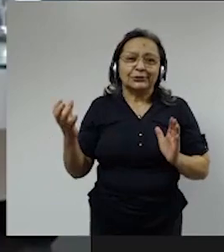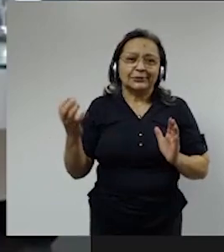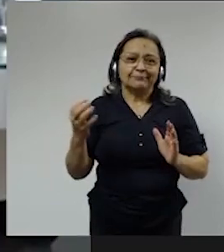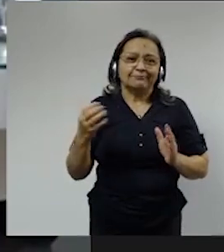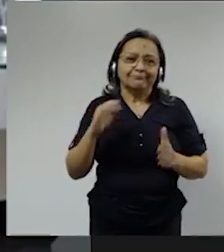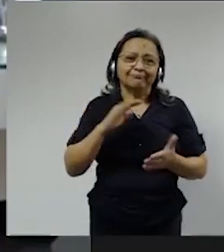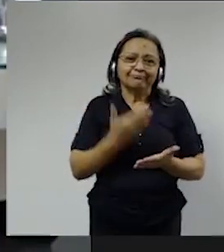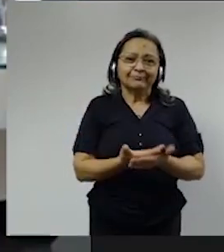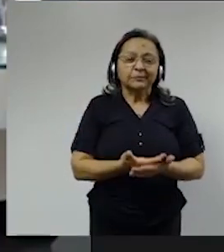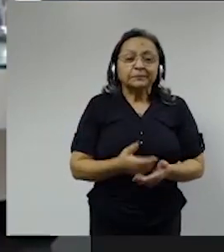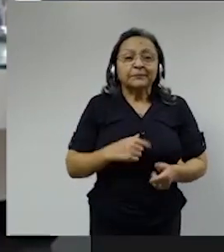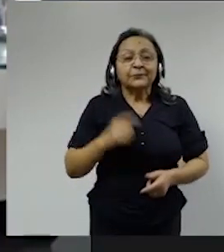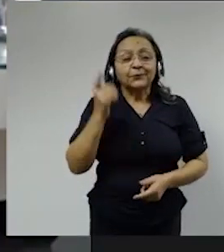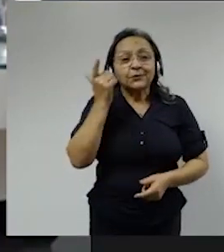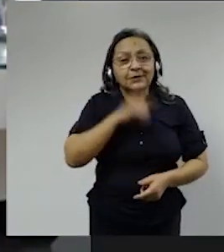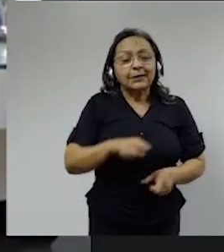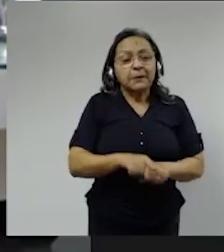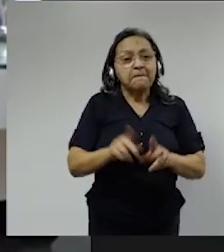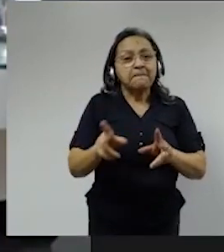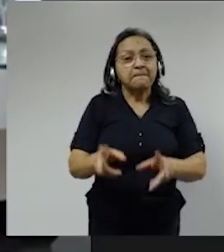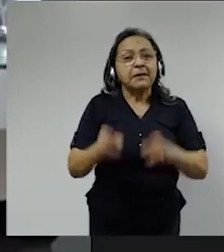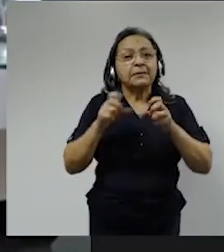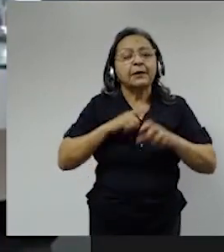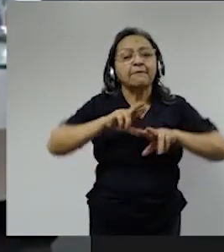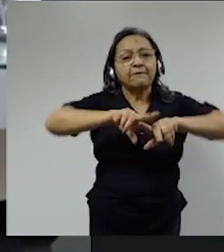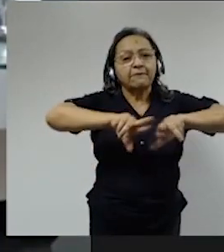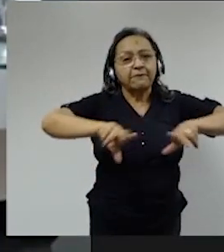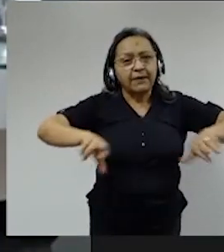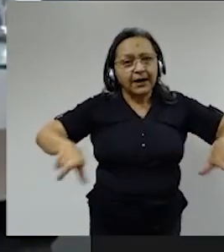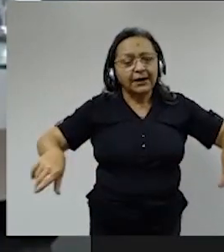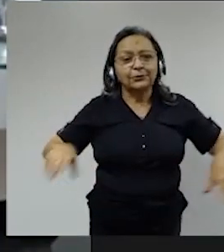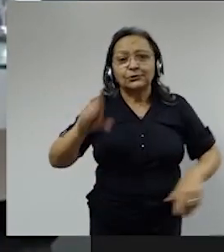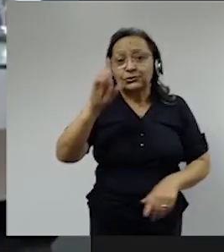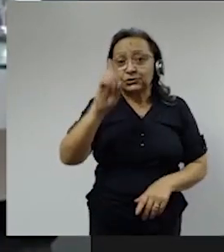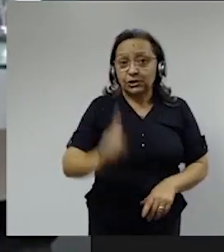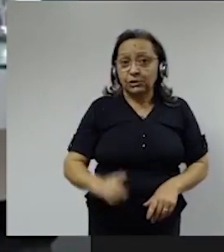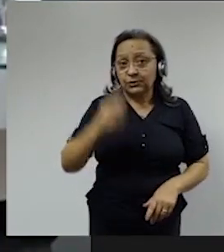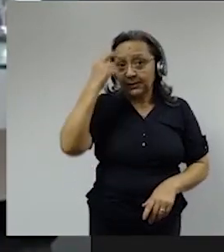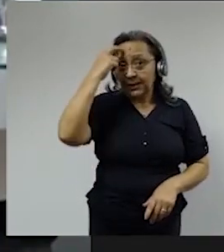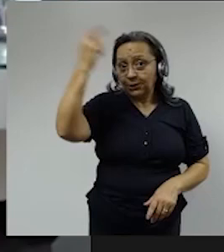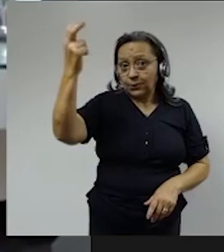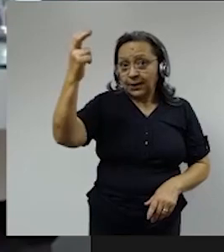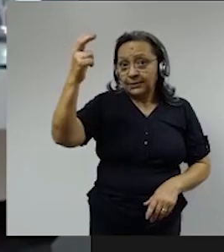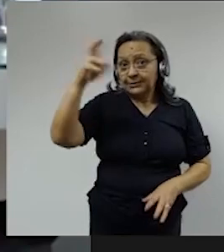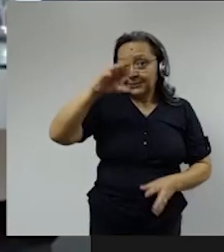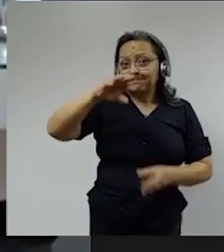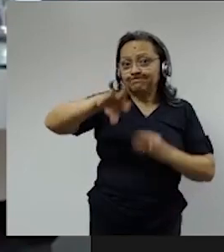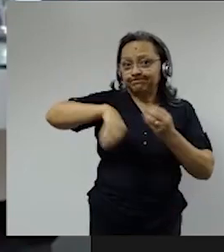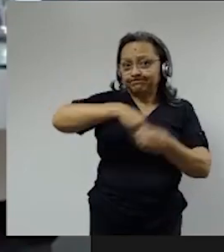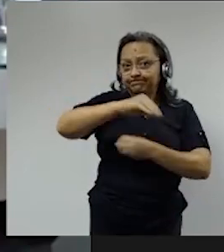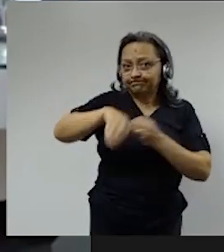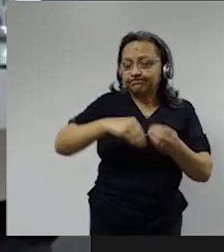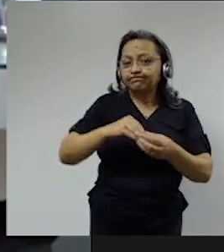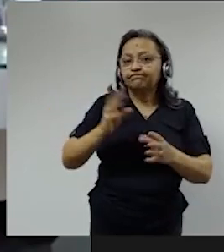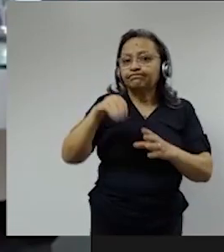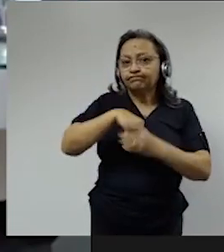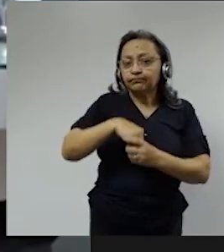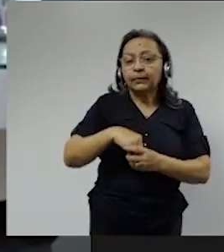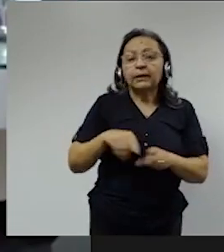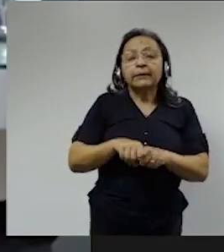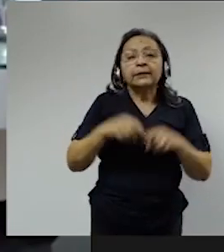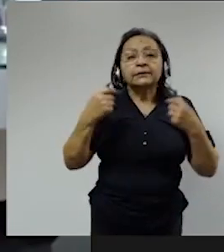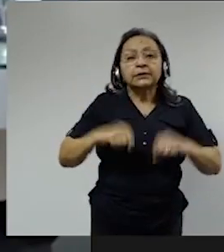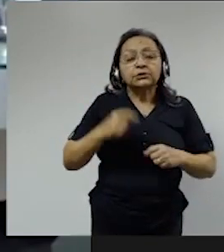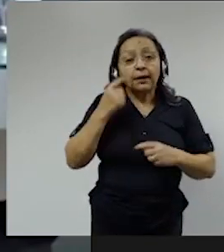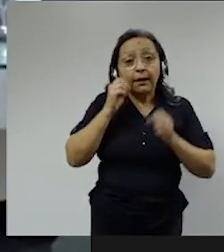Ou seja, então a gente consegue perceber que há vários direitos intelectuais envolvidos e também tem a necessidade de prestar